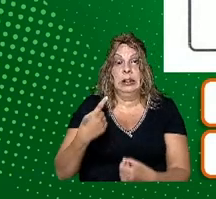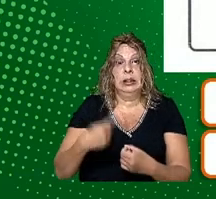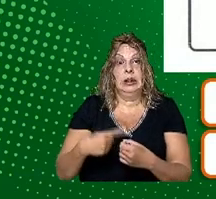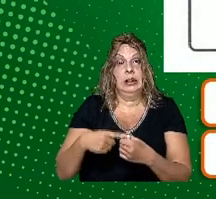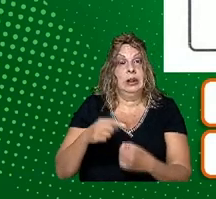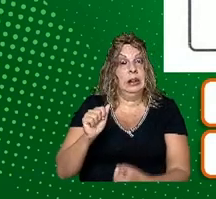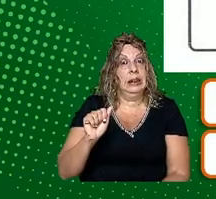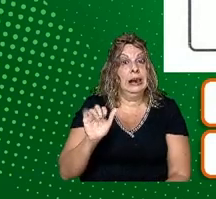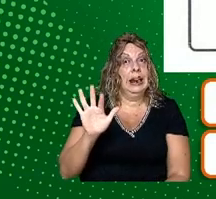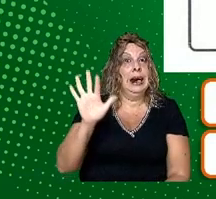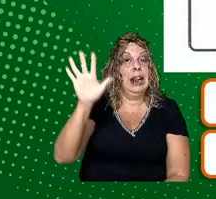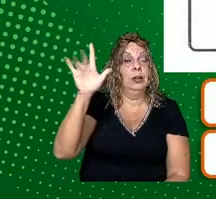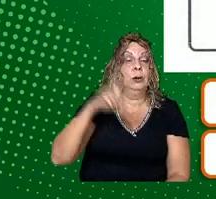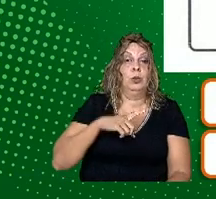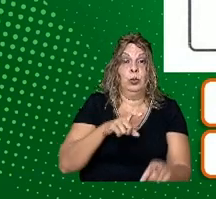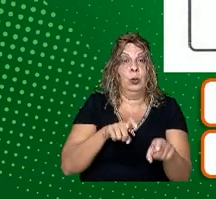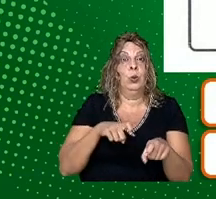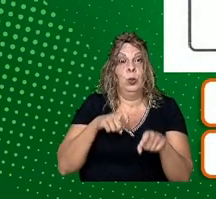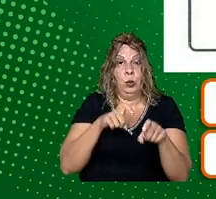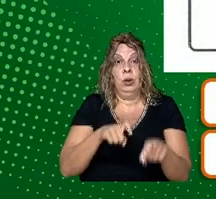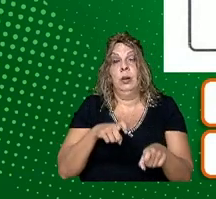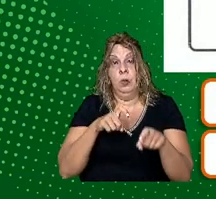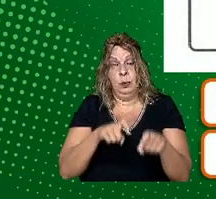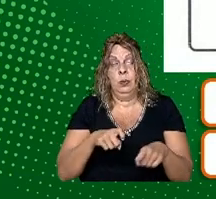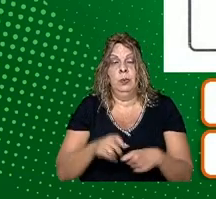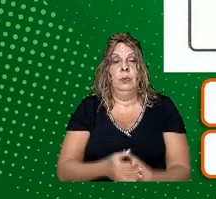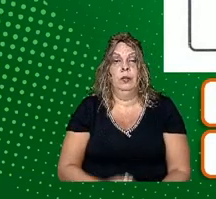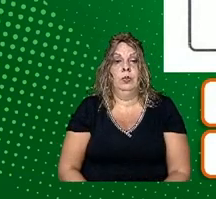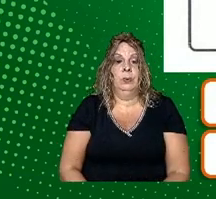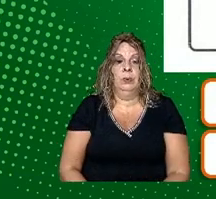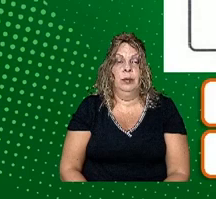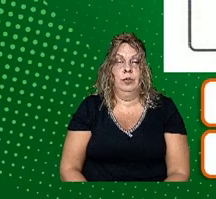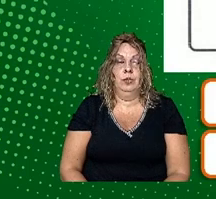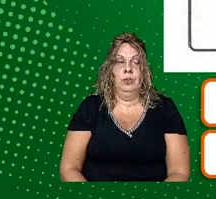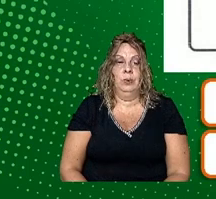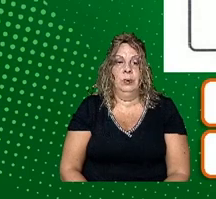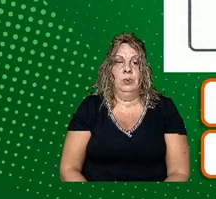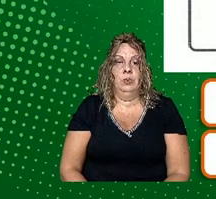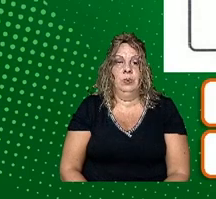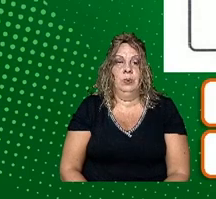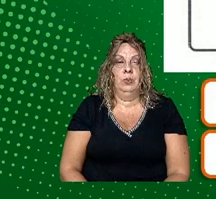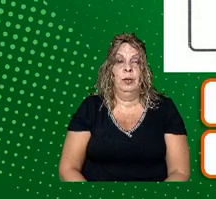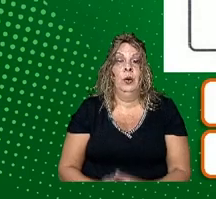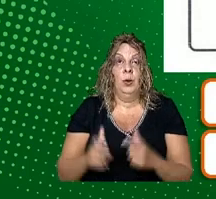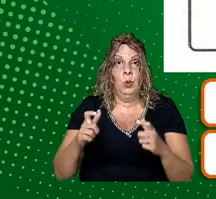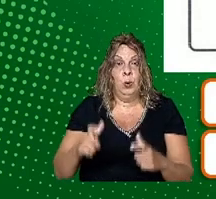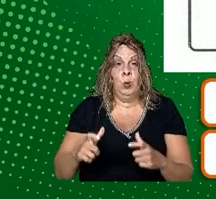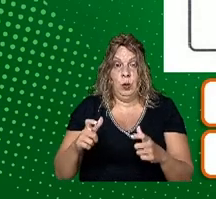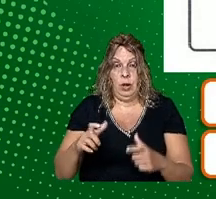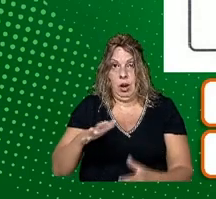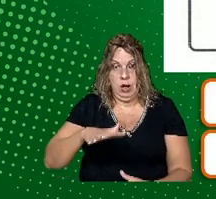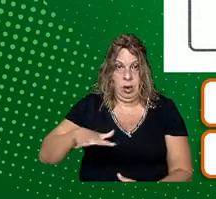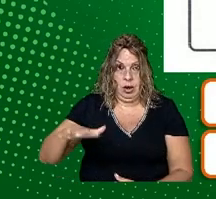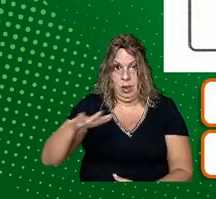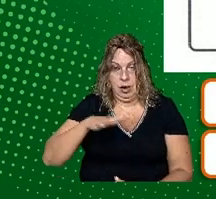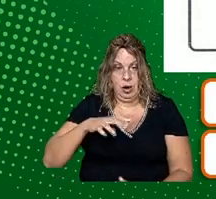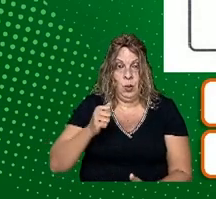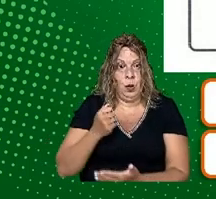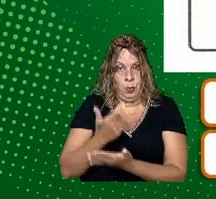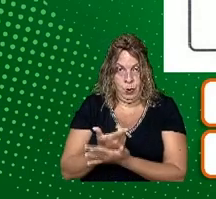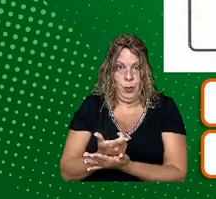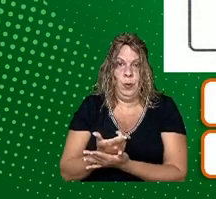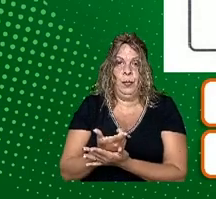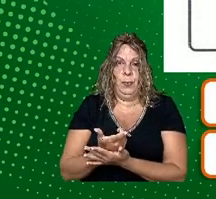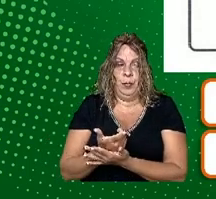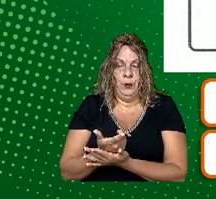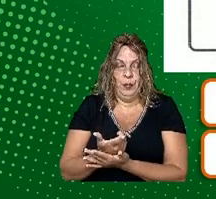Lagarto, zona rural do município de Lagarto, foi lá na tenda do Galego, lá na tenda do mercado em Lagarto, comprou, adquiriu